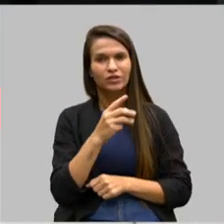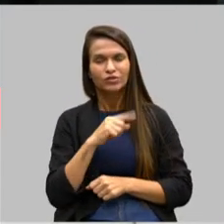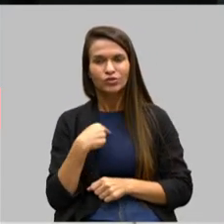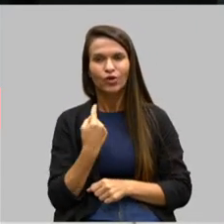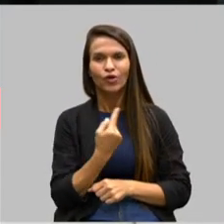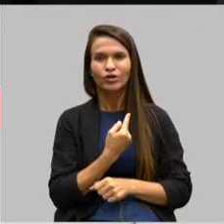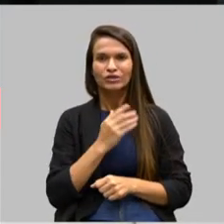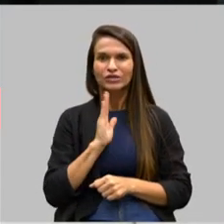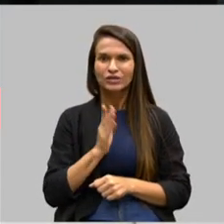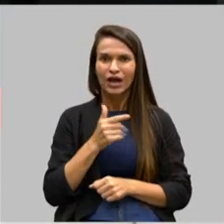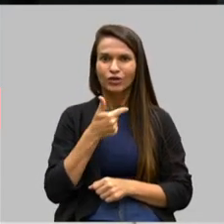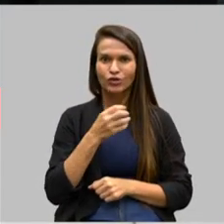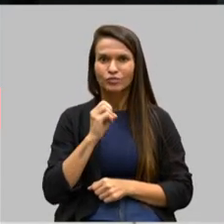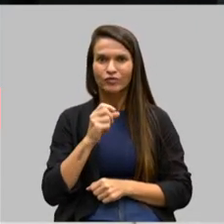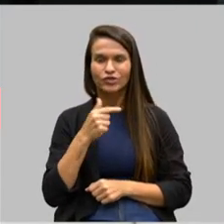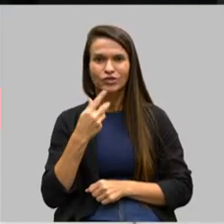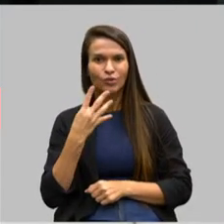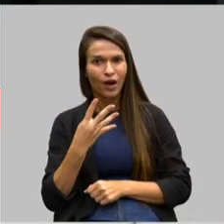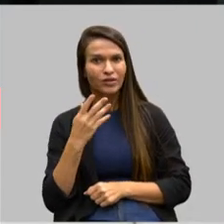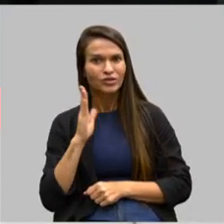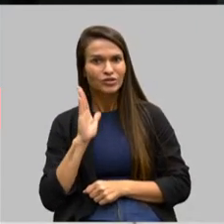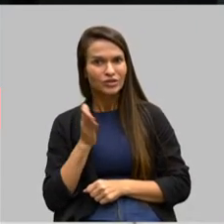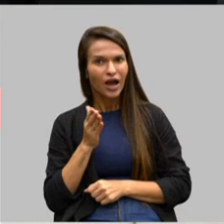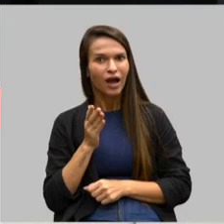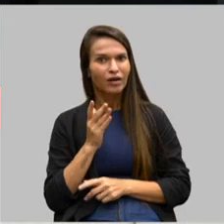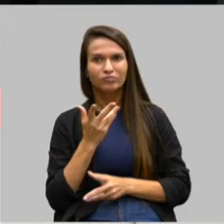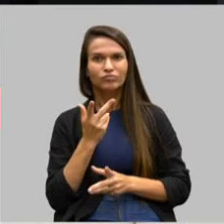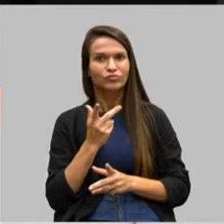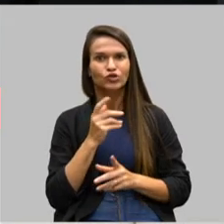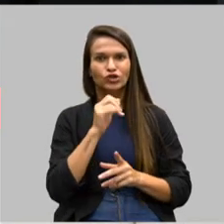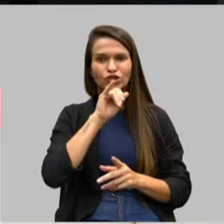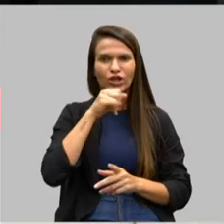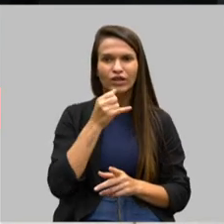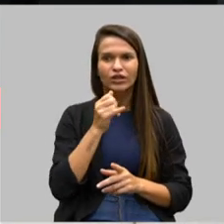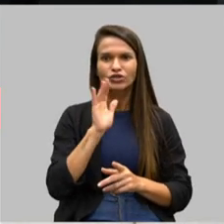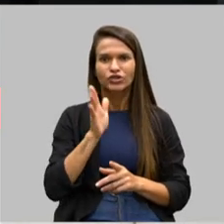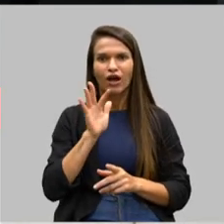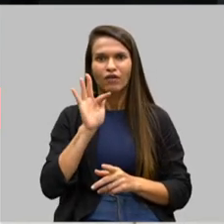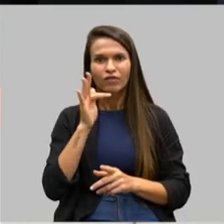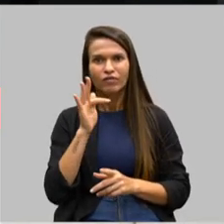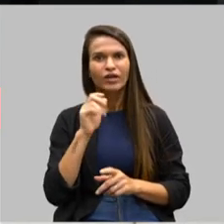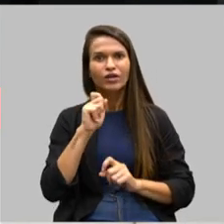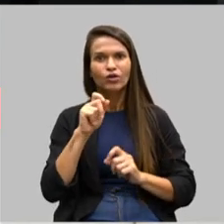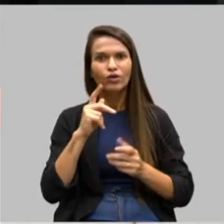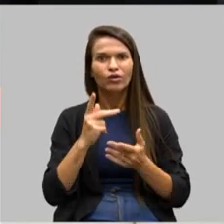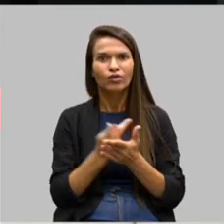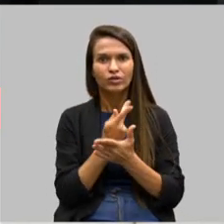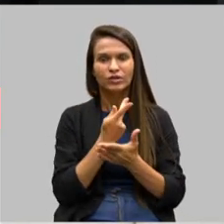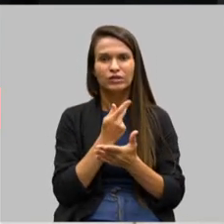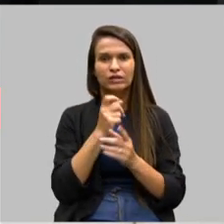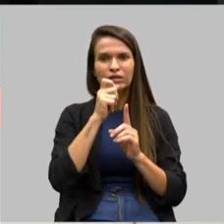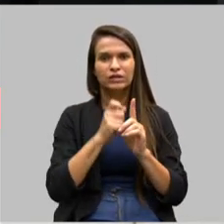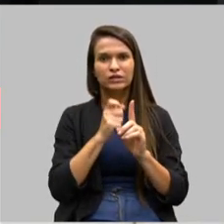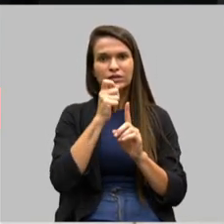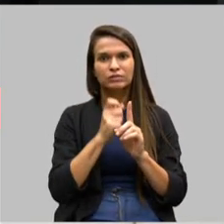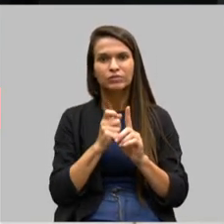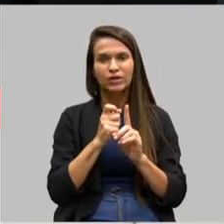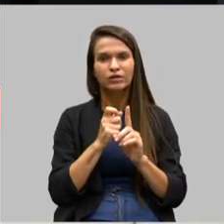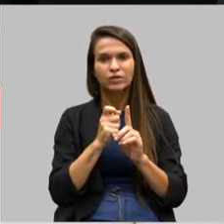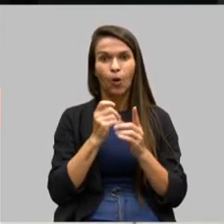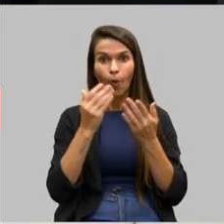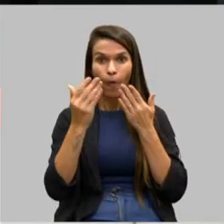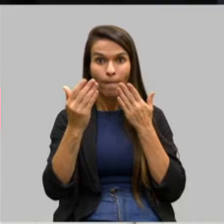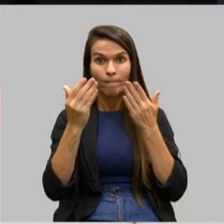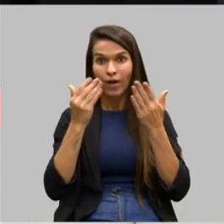em 2024, já passou janeiro, já passou fevereiro. E aí, o que aconteceu nestes meses? Comparem